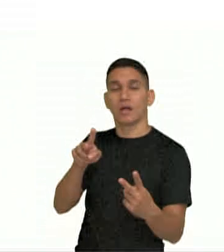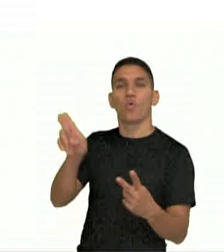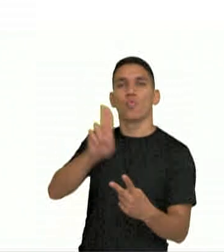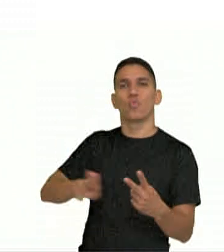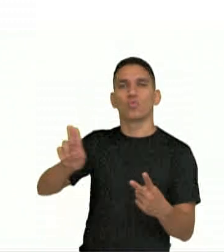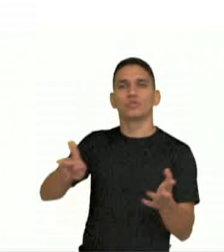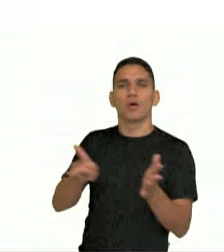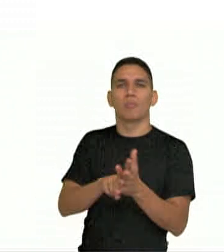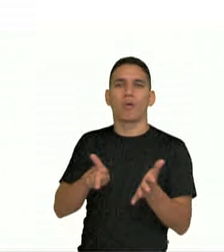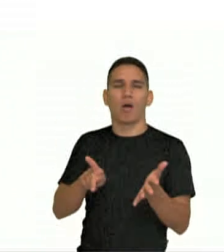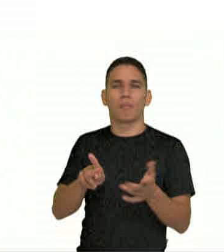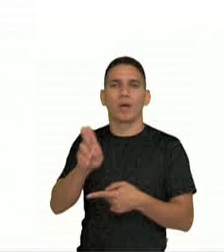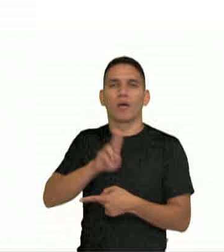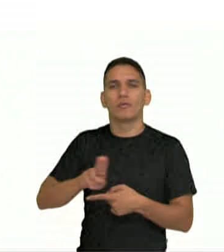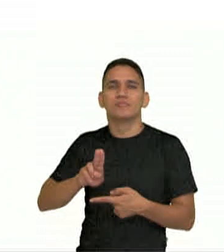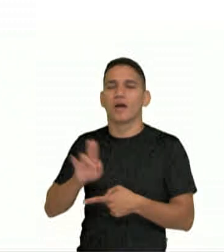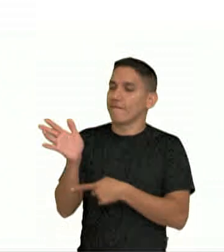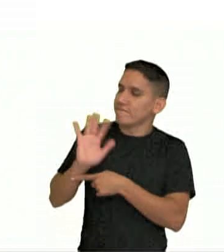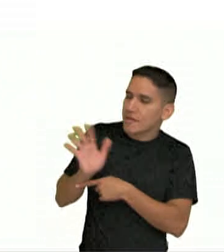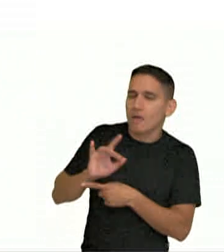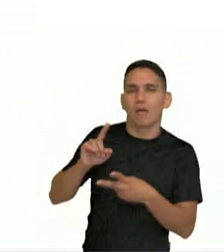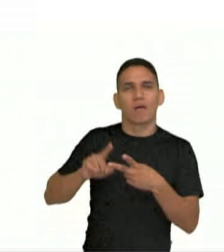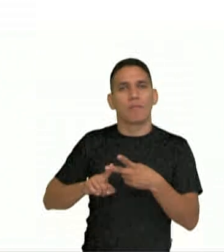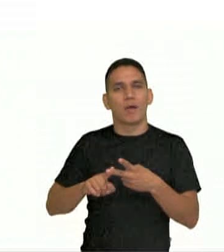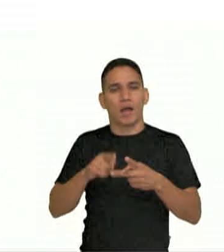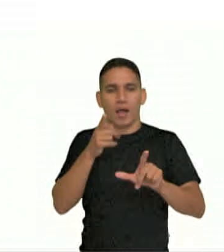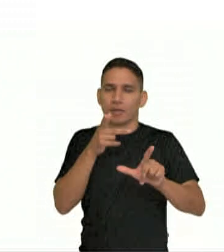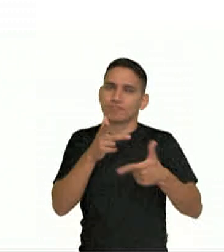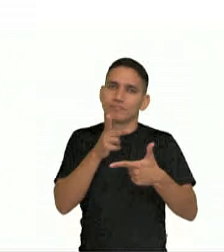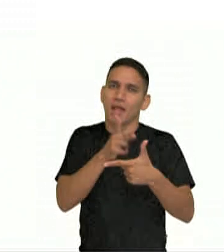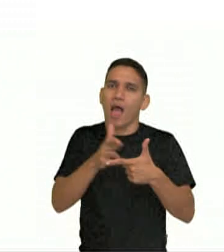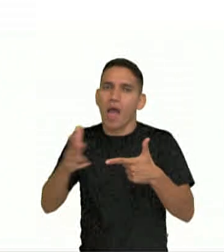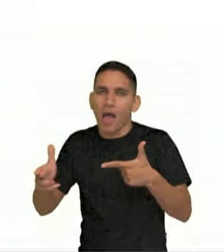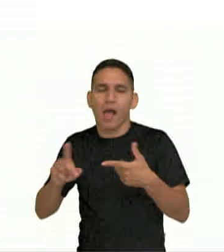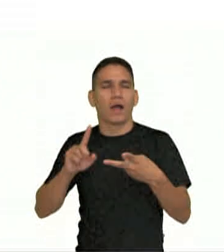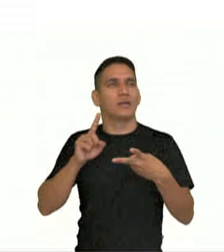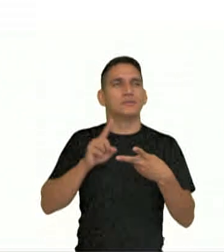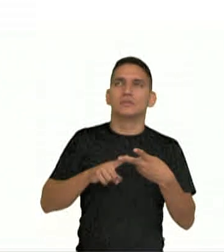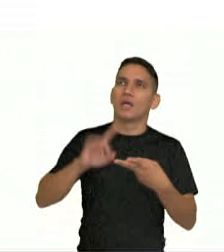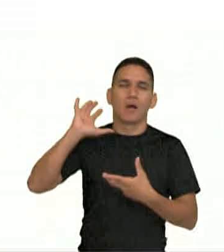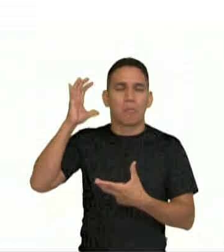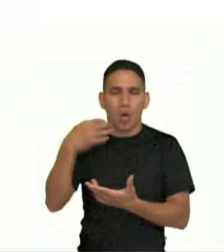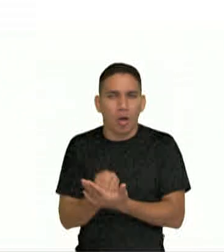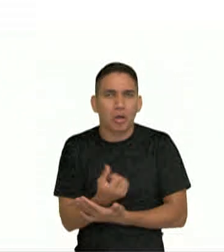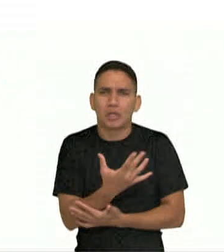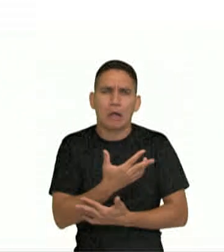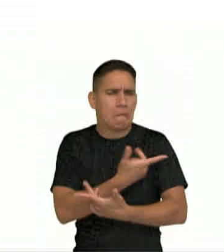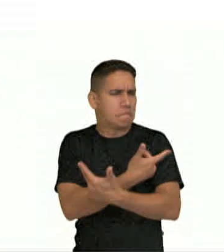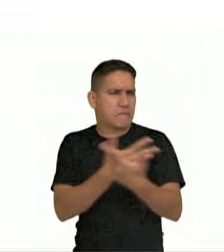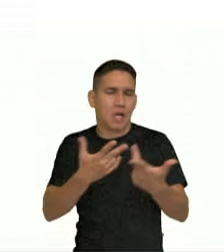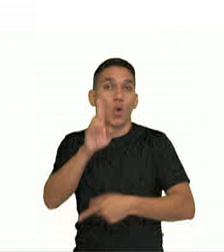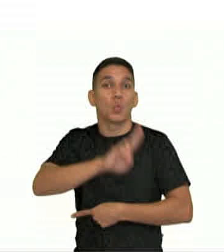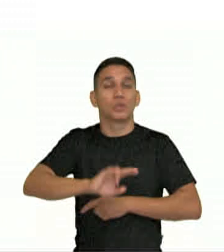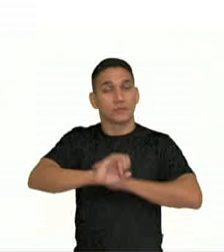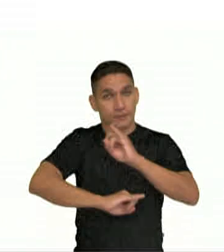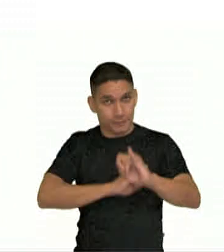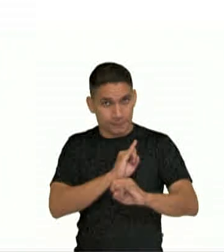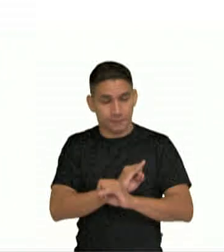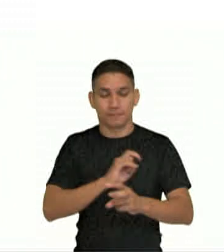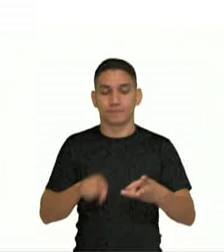conteúdo multimídia, filmes, séries, podcast, etc. através da internet.